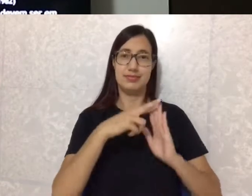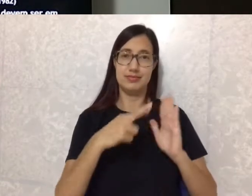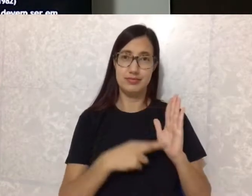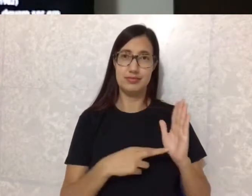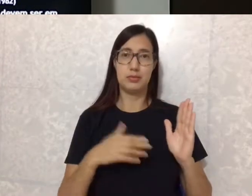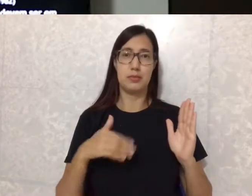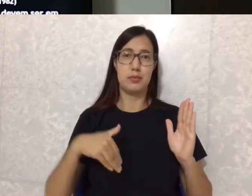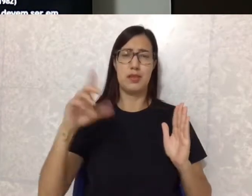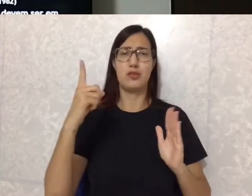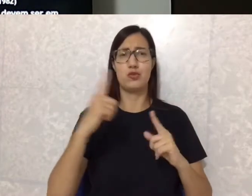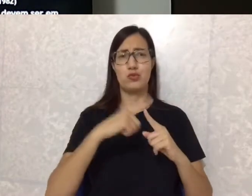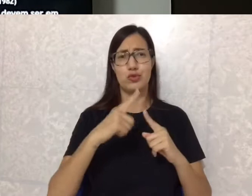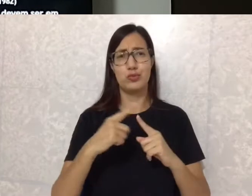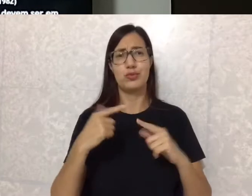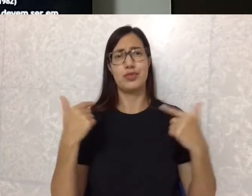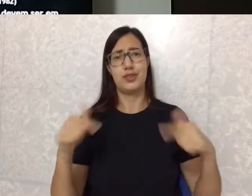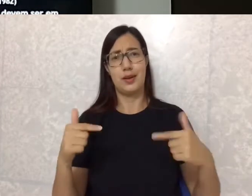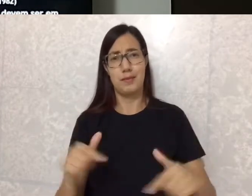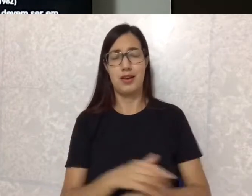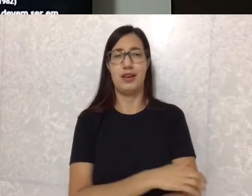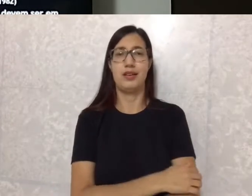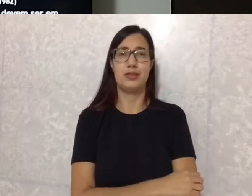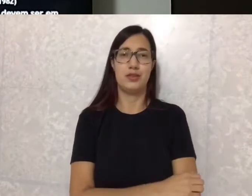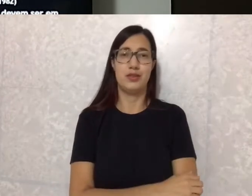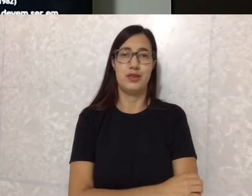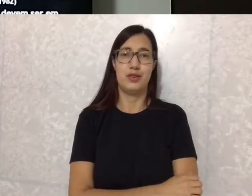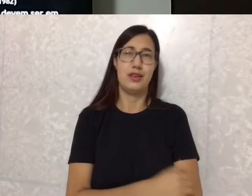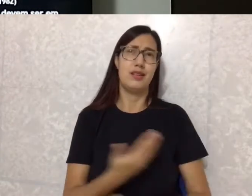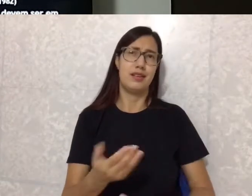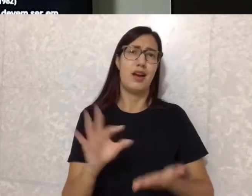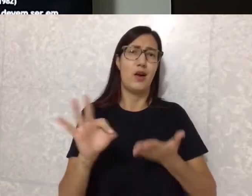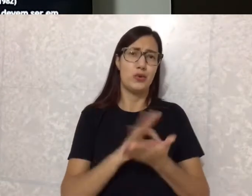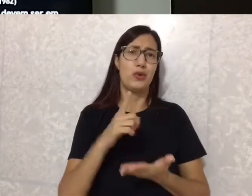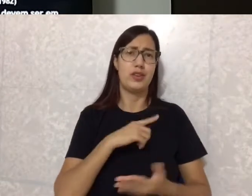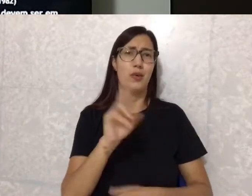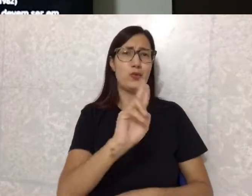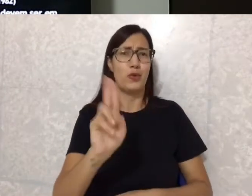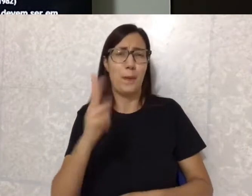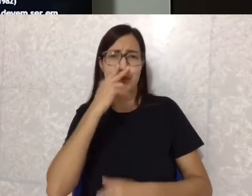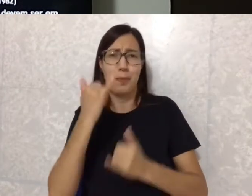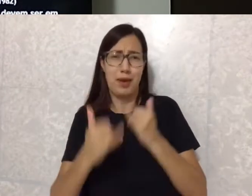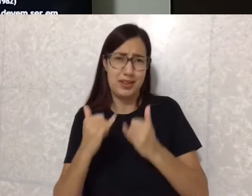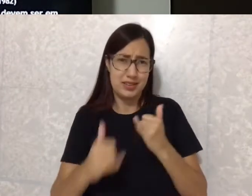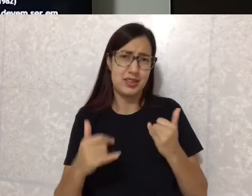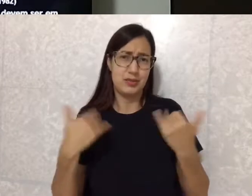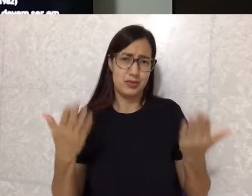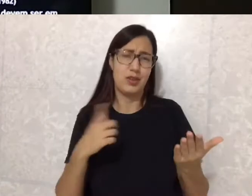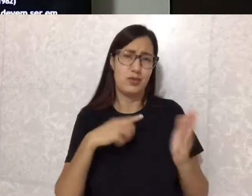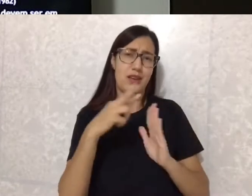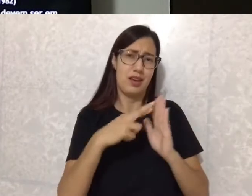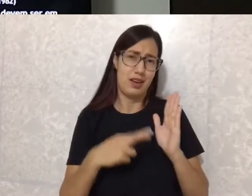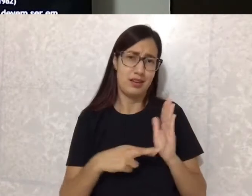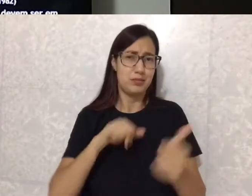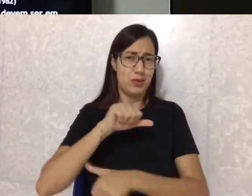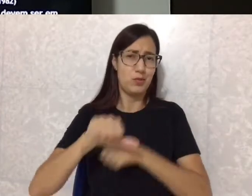naquele ano, quando tem mais de um autor com o mesmo sobrenome, né, para tirar ambiguidade. Então, começa a ter essas variações das regras, tá? Então, assim,